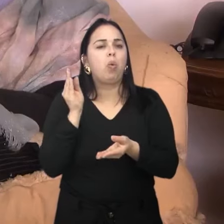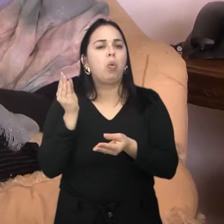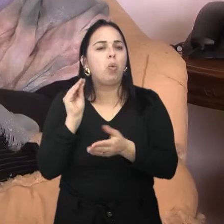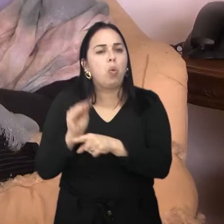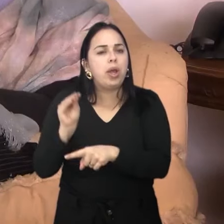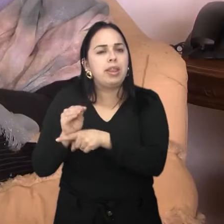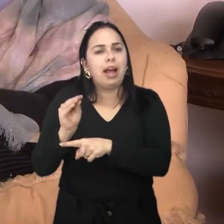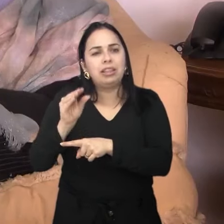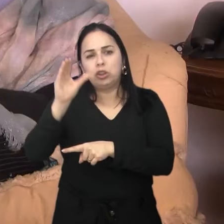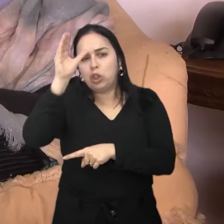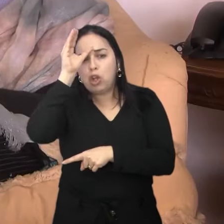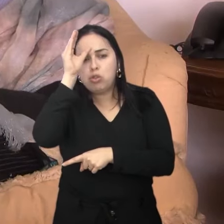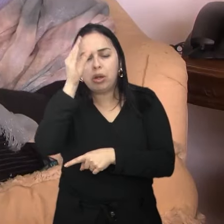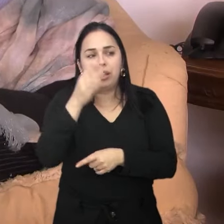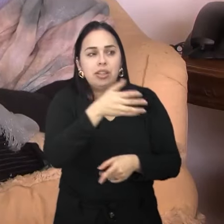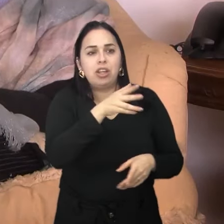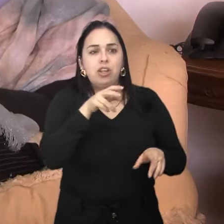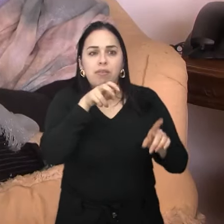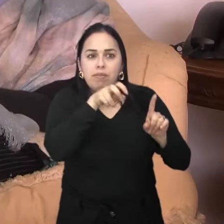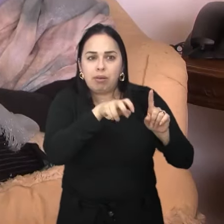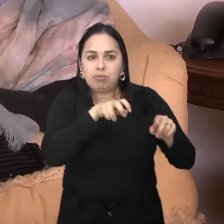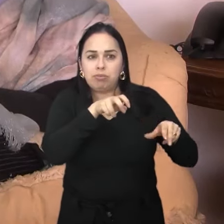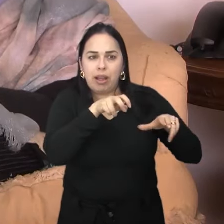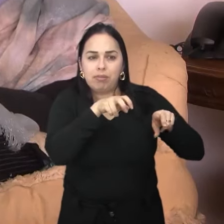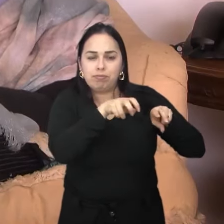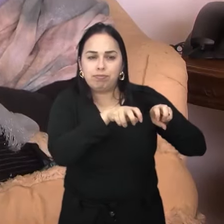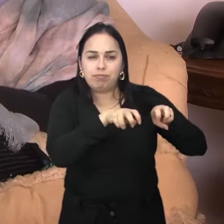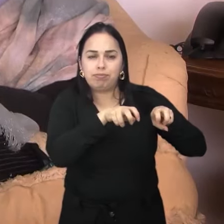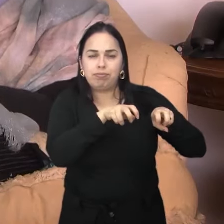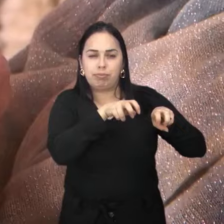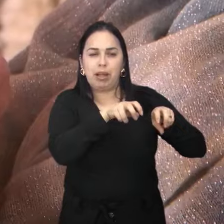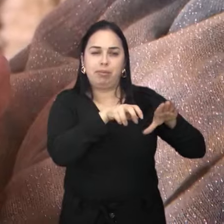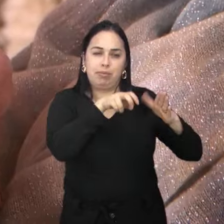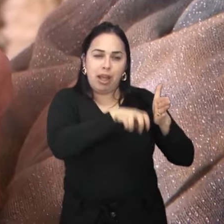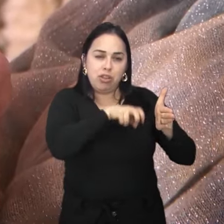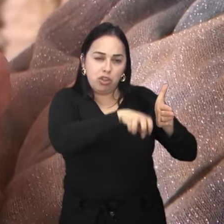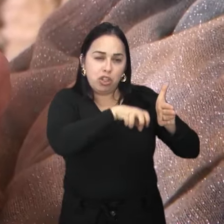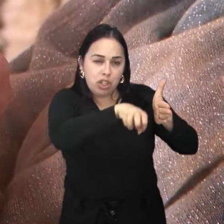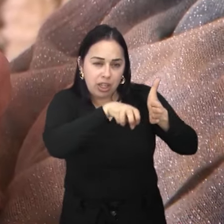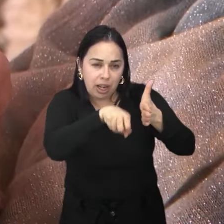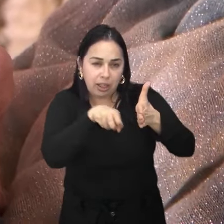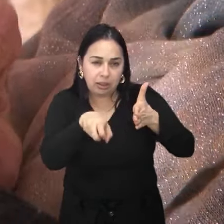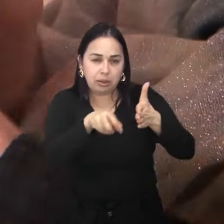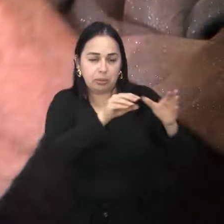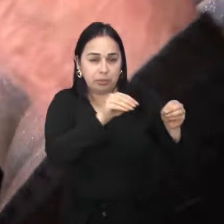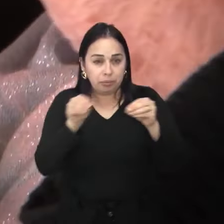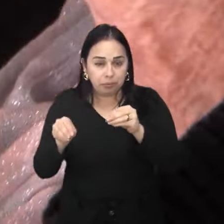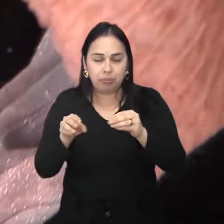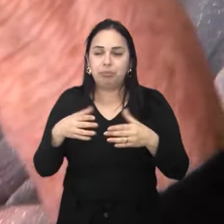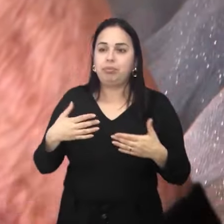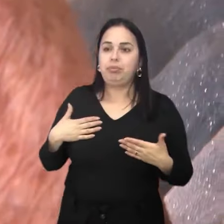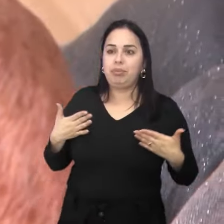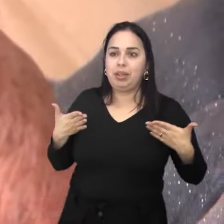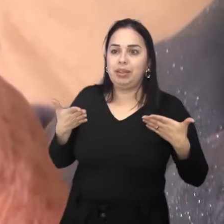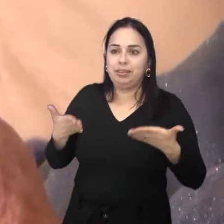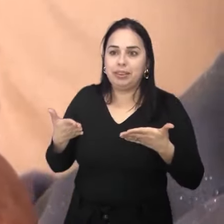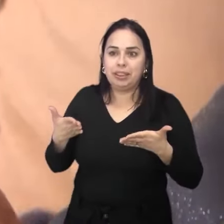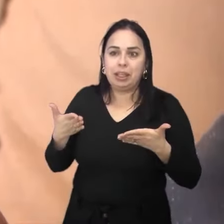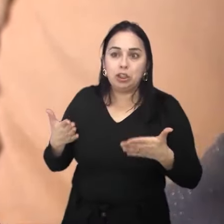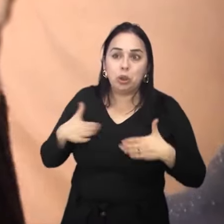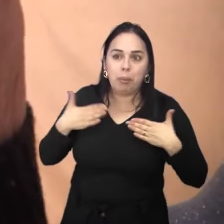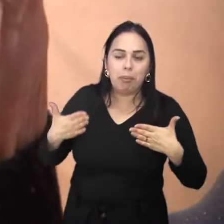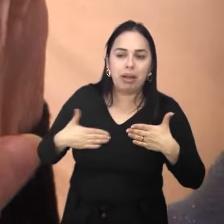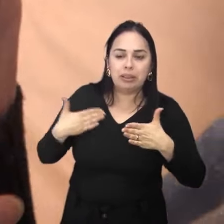Quando você chegou de trem aqui em São José, qual foi a sua primeira impressão? Foi a primeira surpresa, né? Porque quando o trem foi